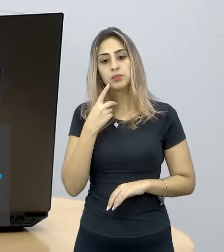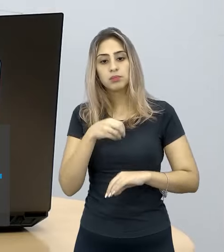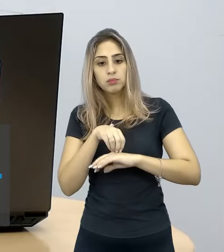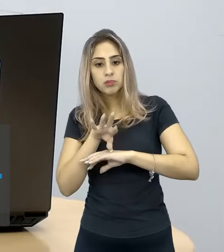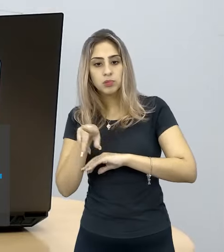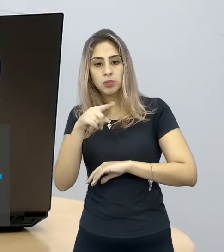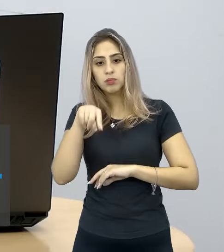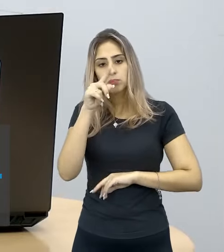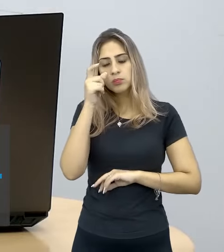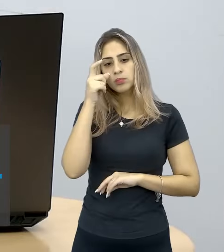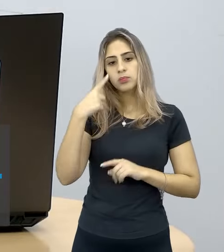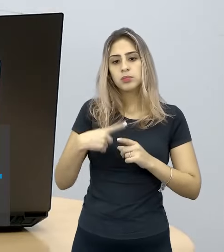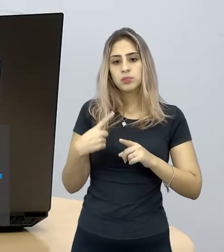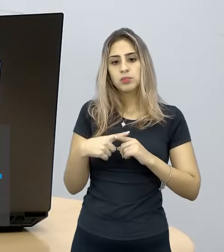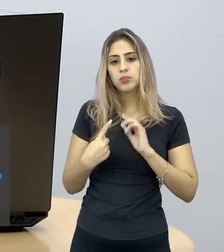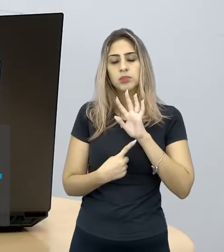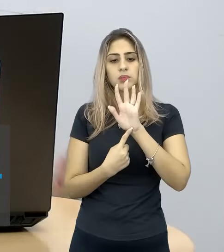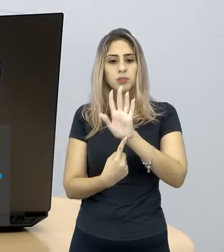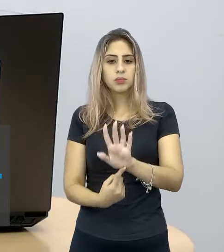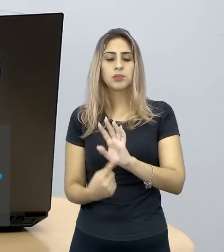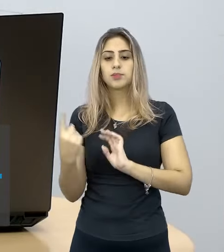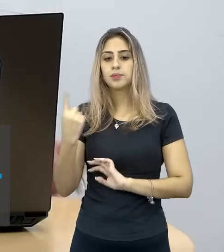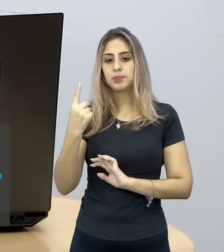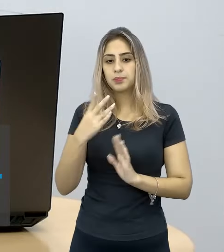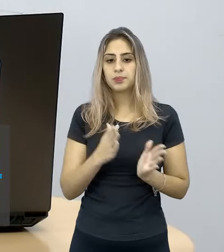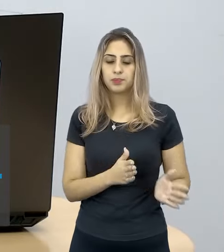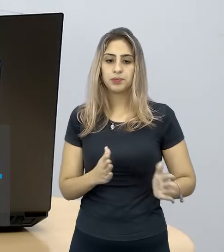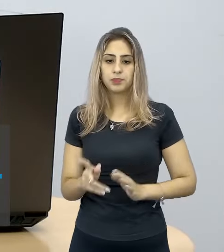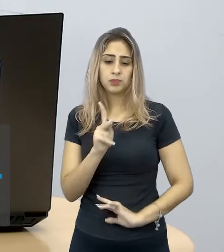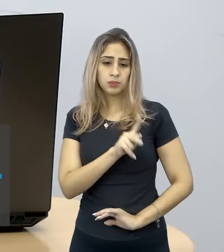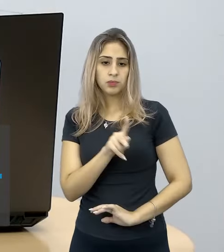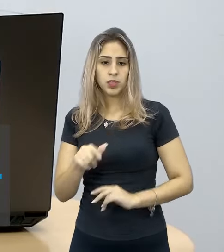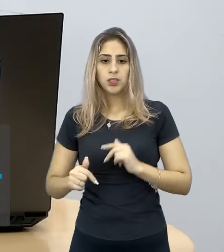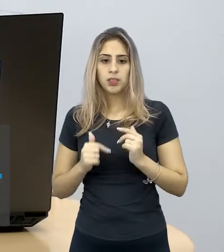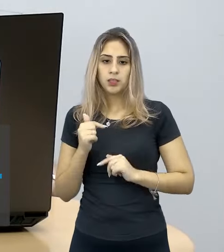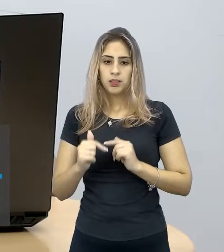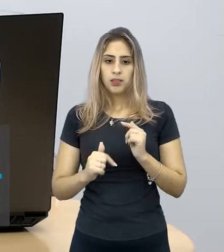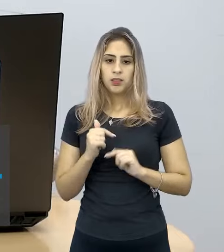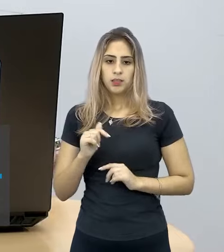vocês assistam, porque ele mostra, num primeiro momento, o professor trabalhando